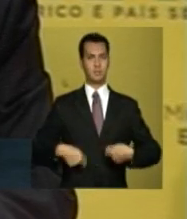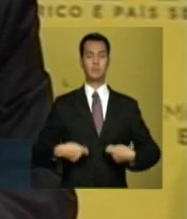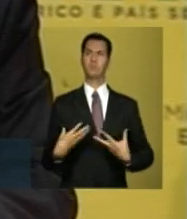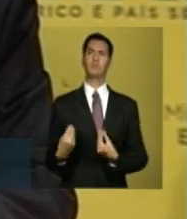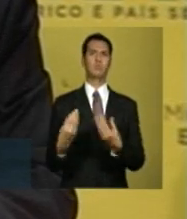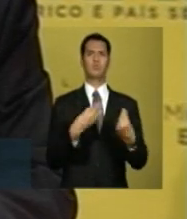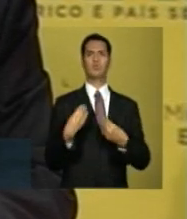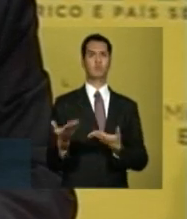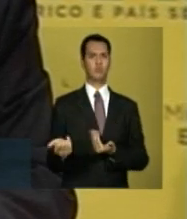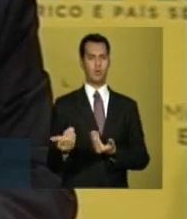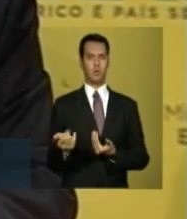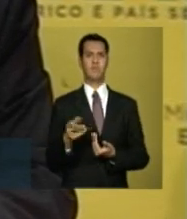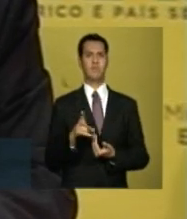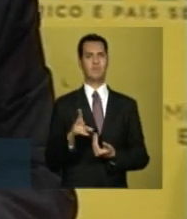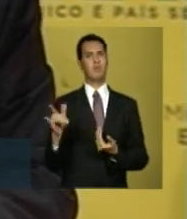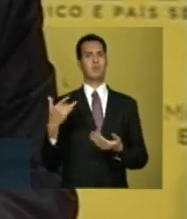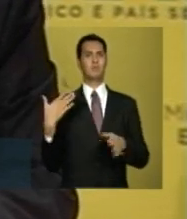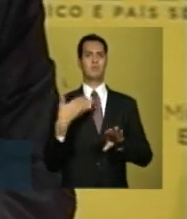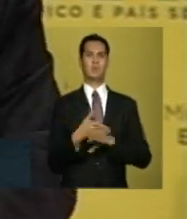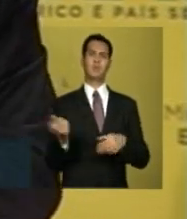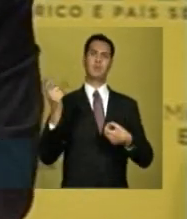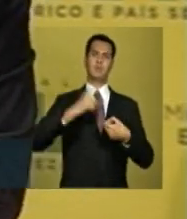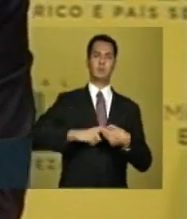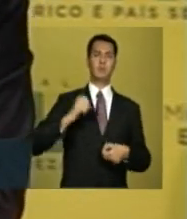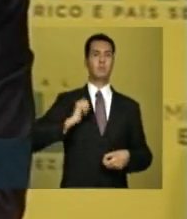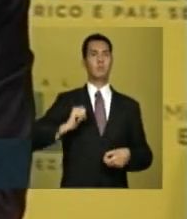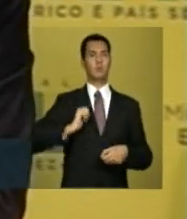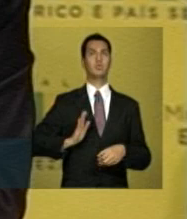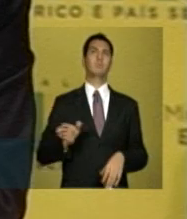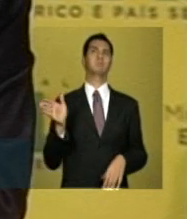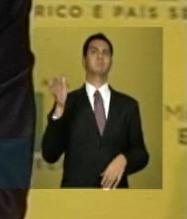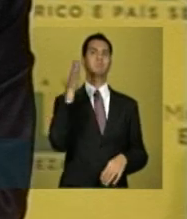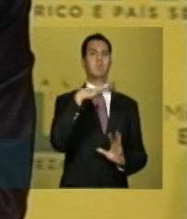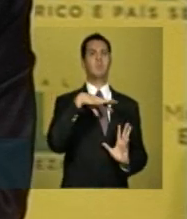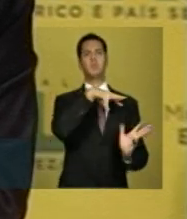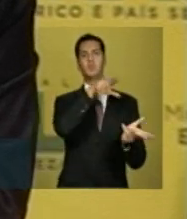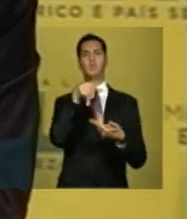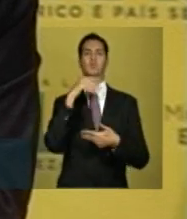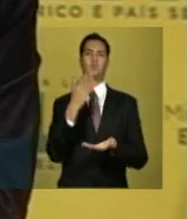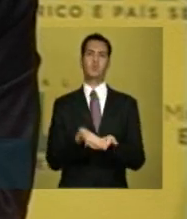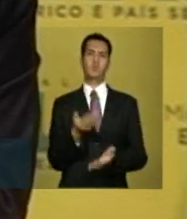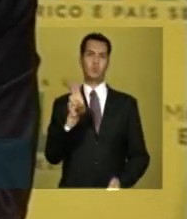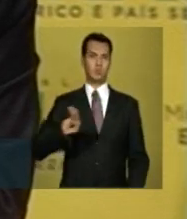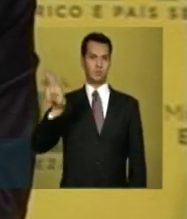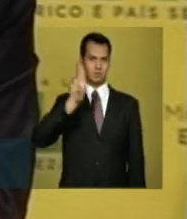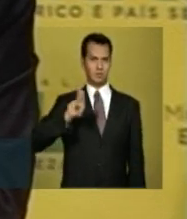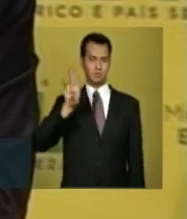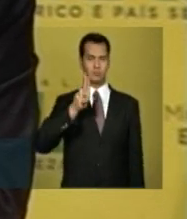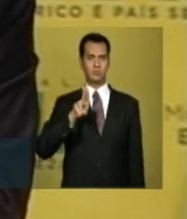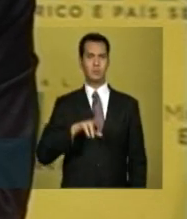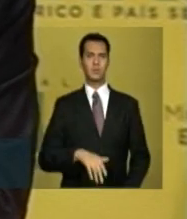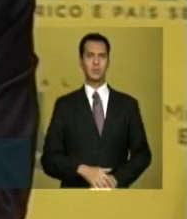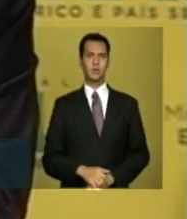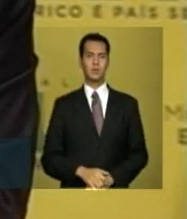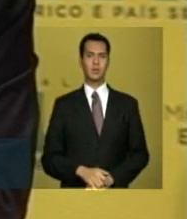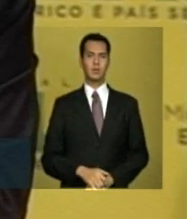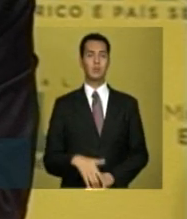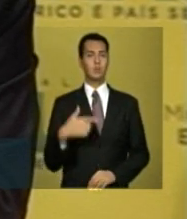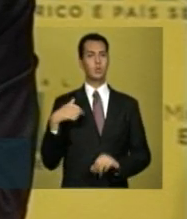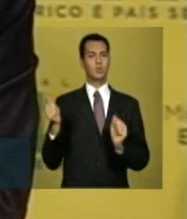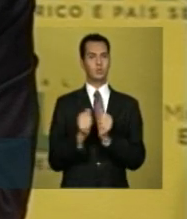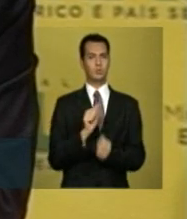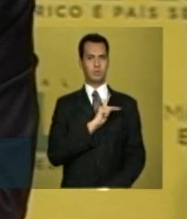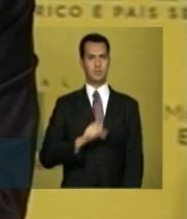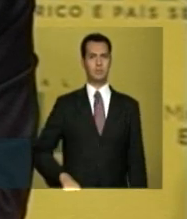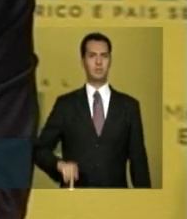sem Fronteira os melhor alunos do Brasil poderão ir para as melhores universidades do mundo nessa última viagem que eu tive com a presidenta